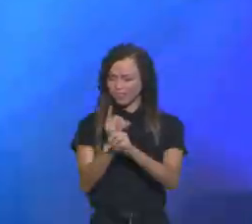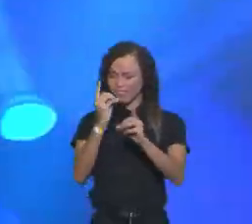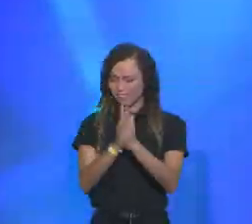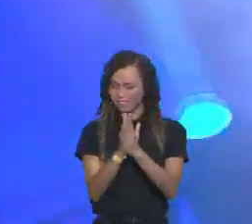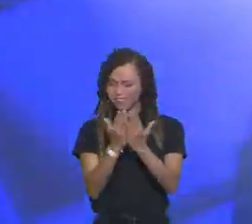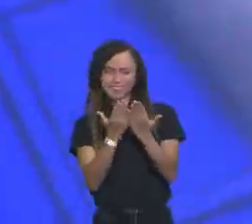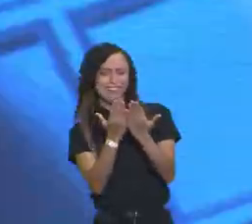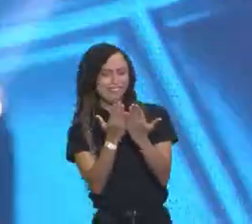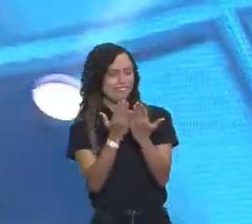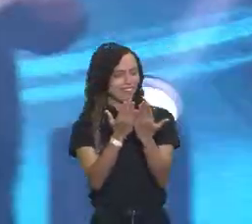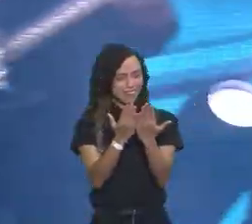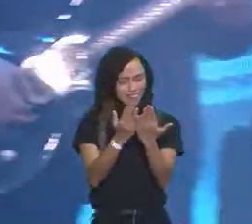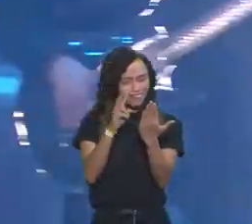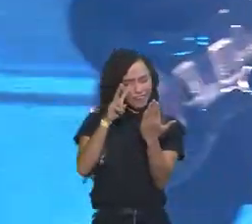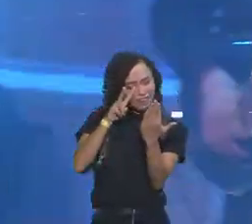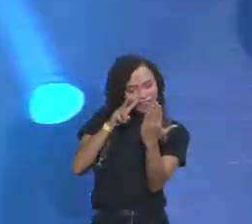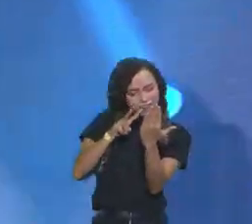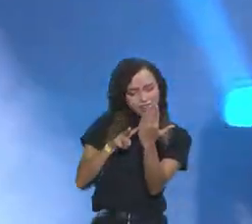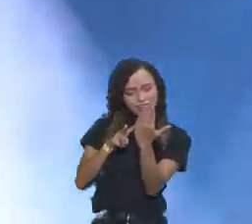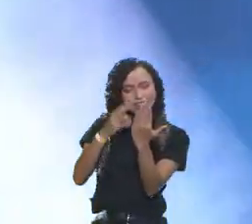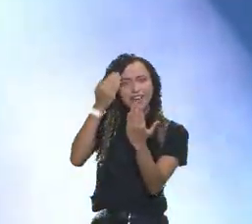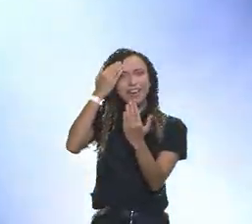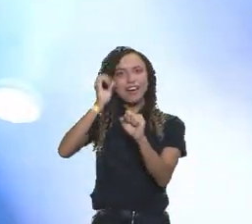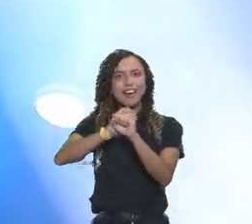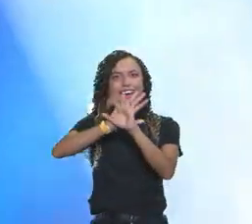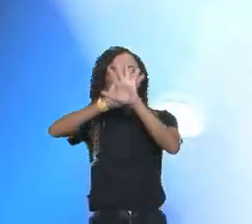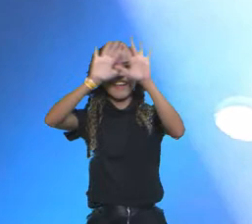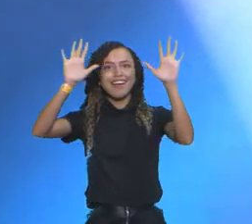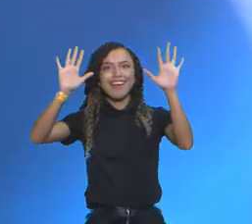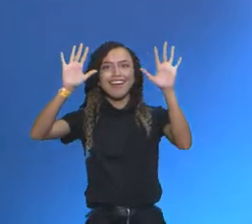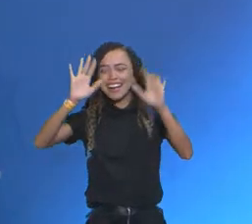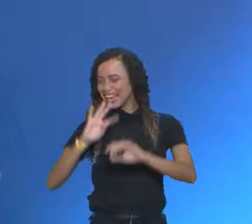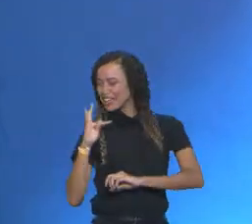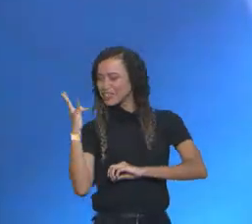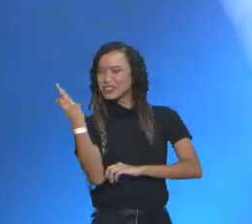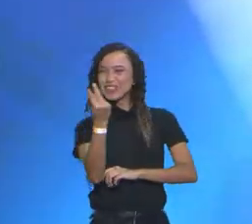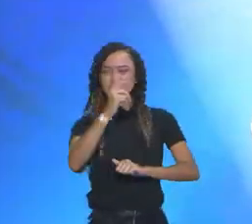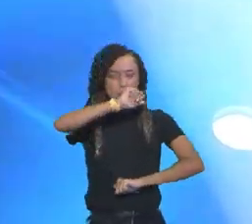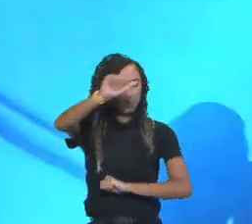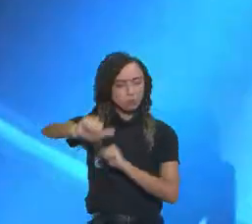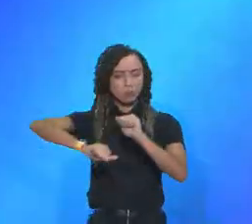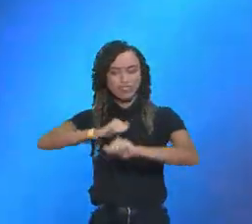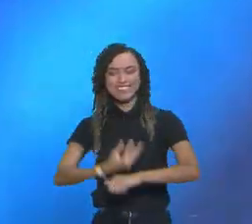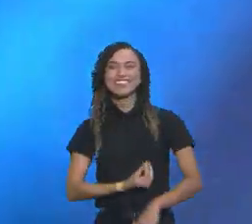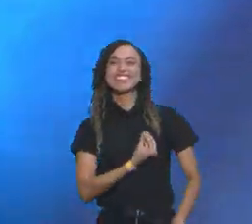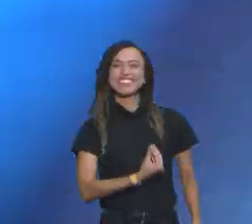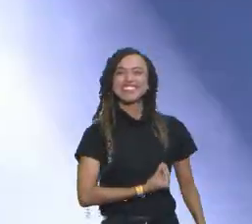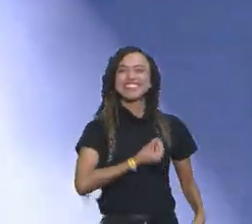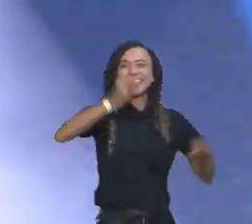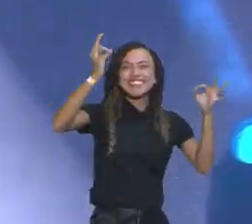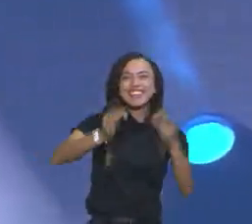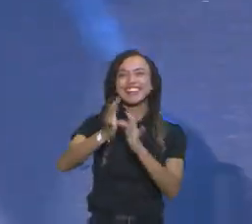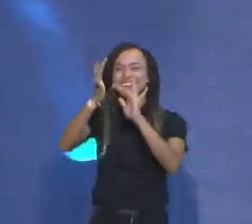a bíblia encontrou levante as mãos de graça a Deus